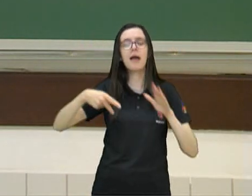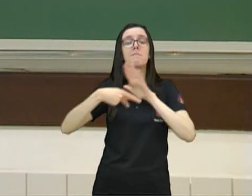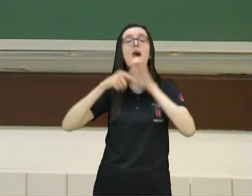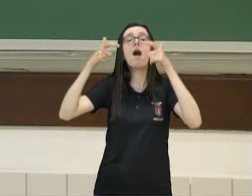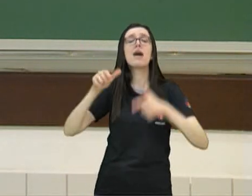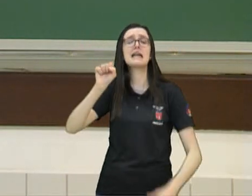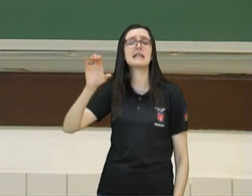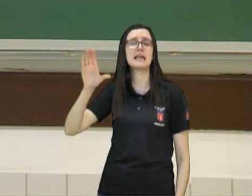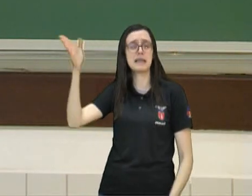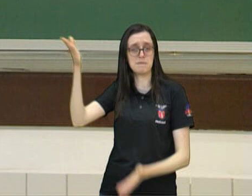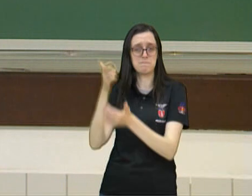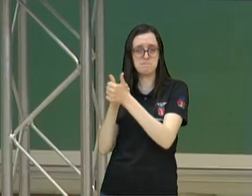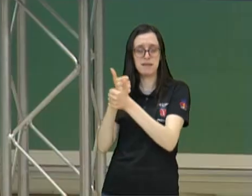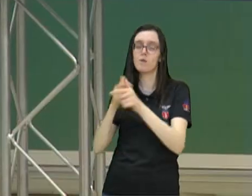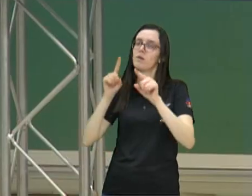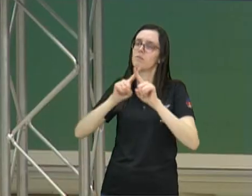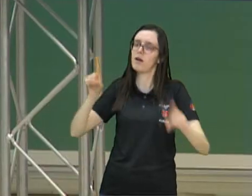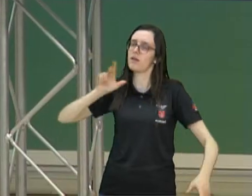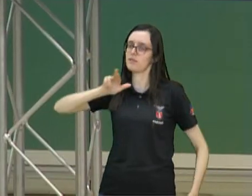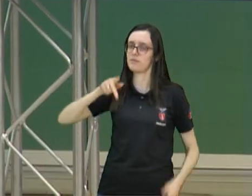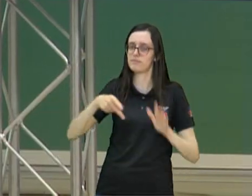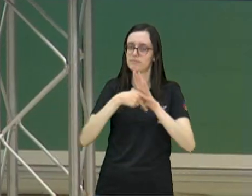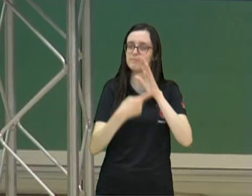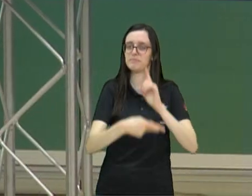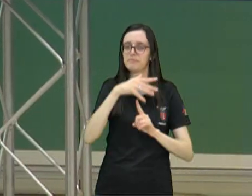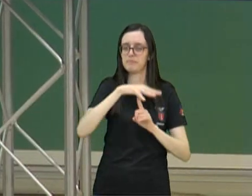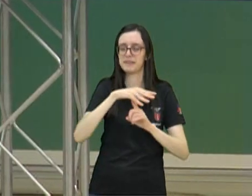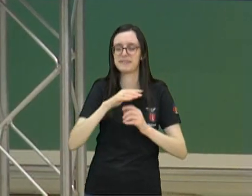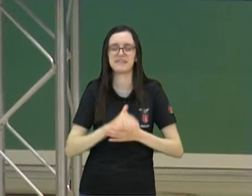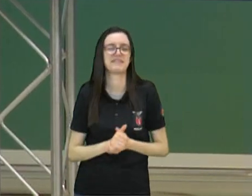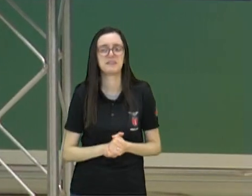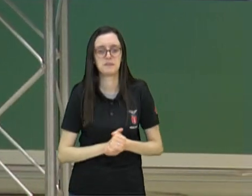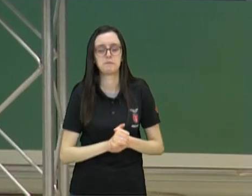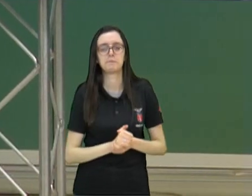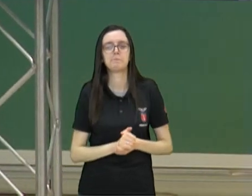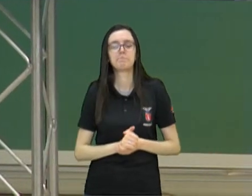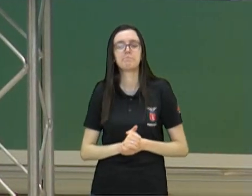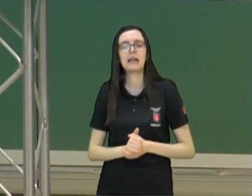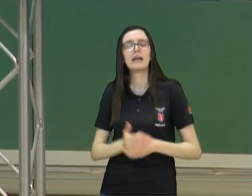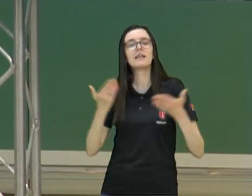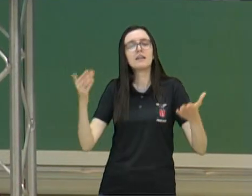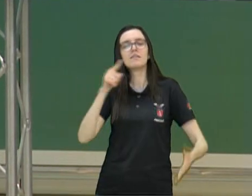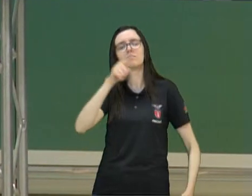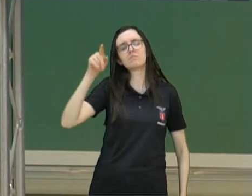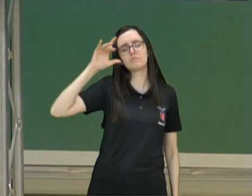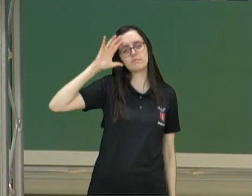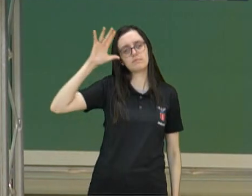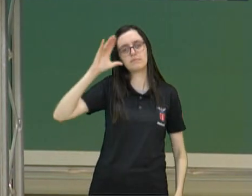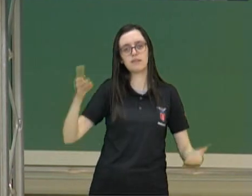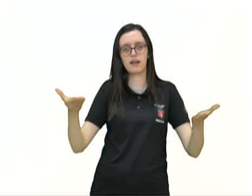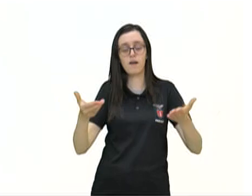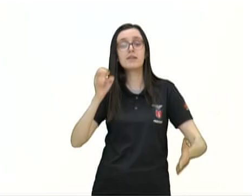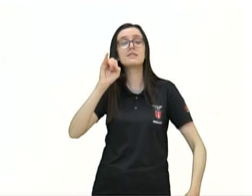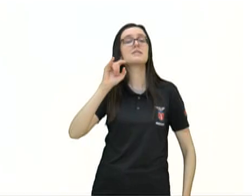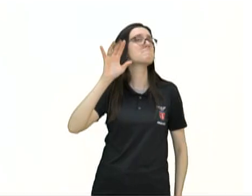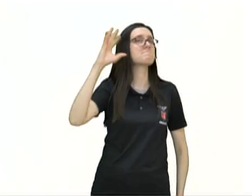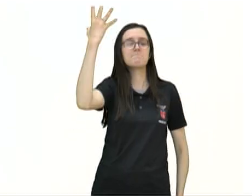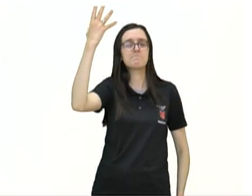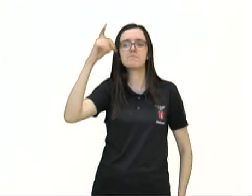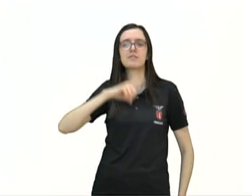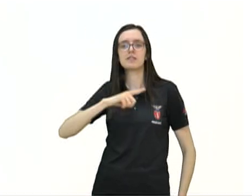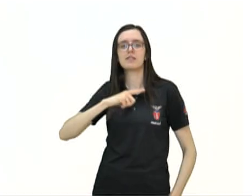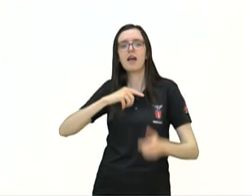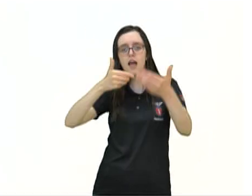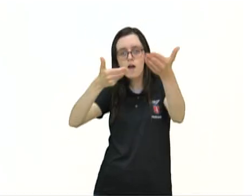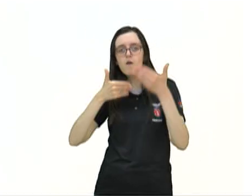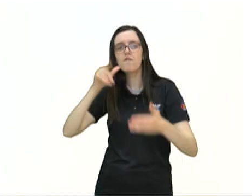estado de Santa Catarina, mas não faz parte do estado do Paraná. Para vocês pensarem, se você fosse convidado a fazer